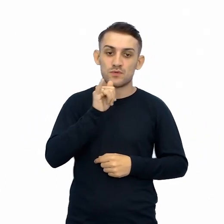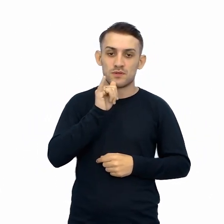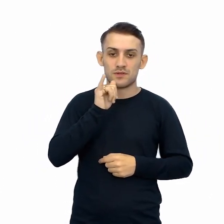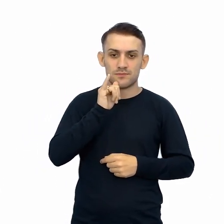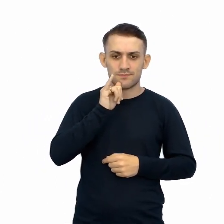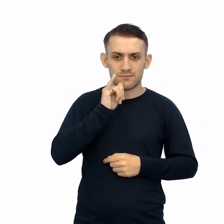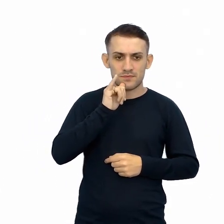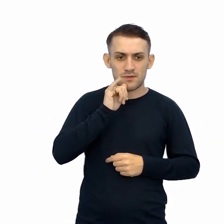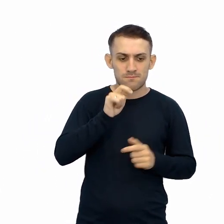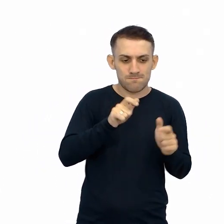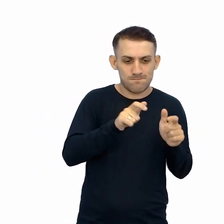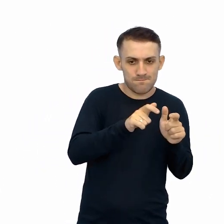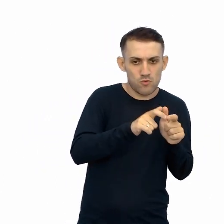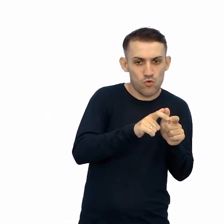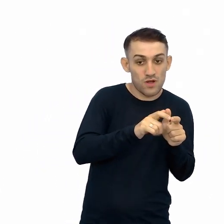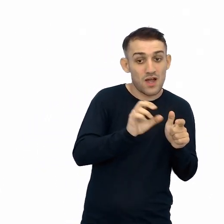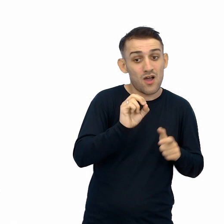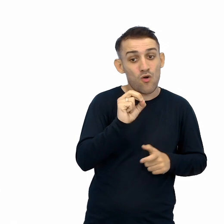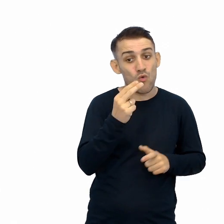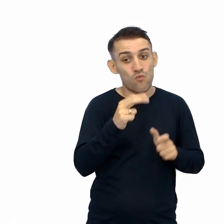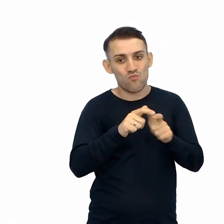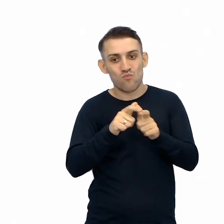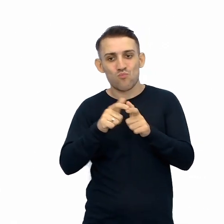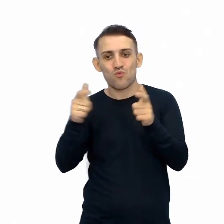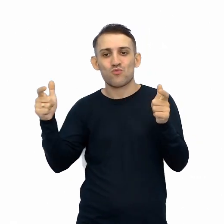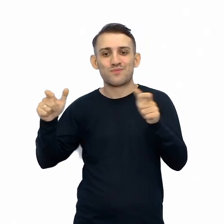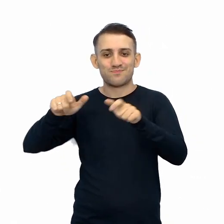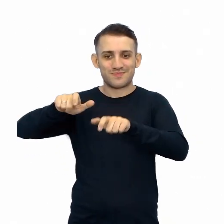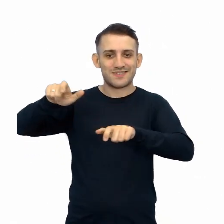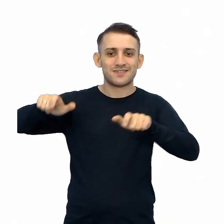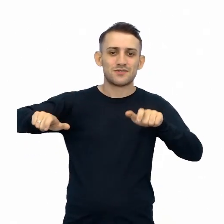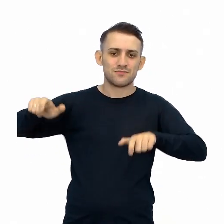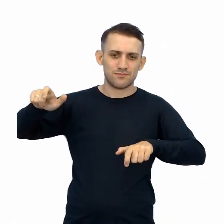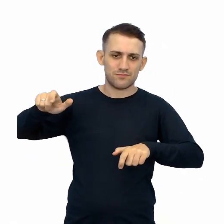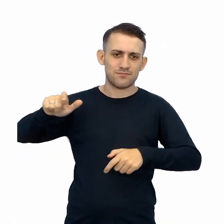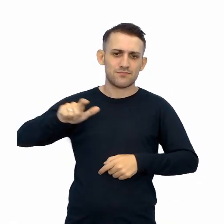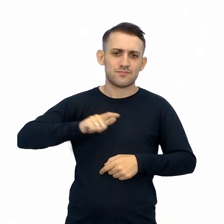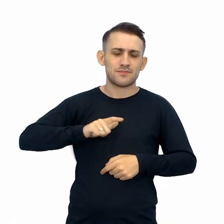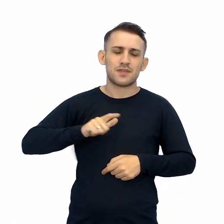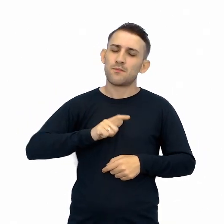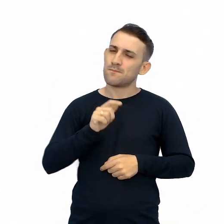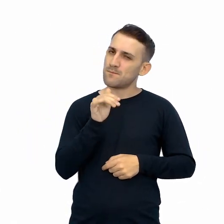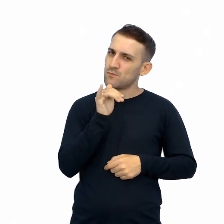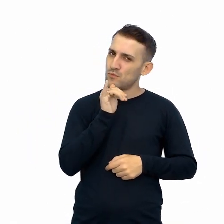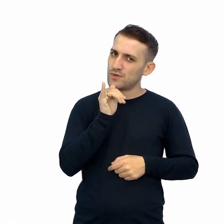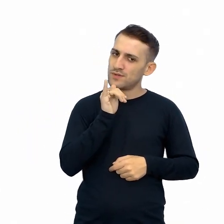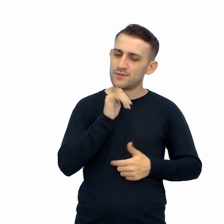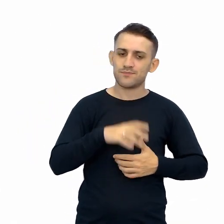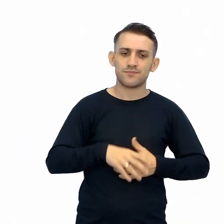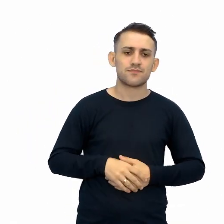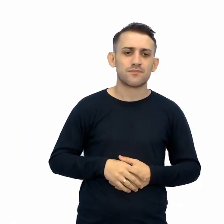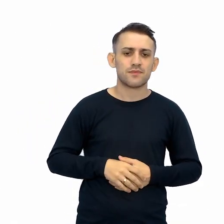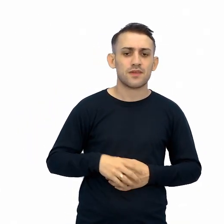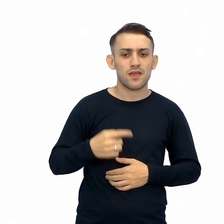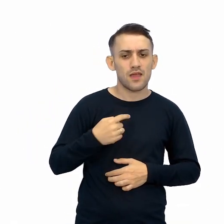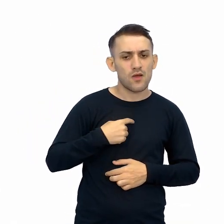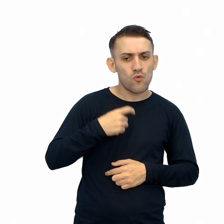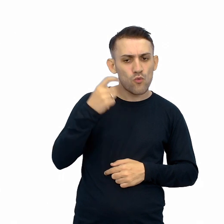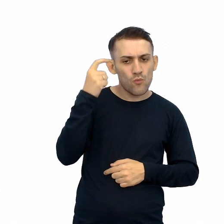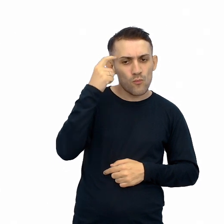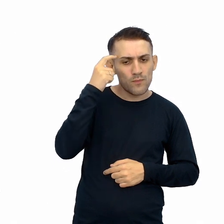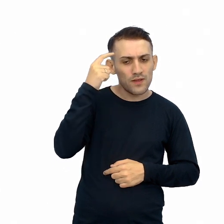poucas ou muitas pessoas. A título de exemplo, se eu pensar em